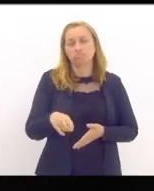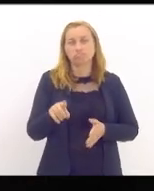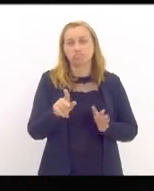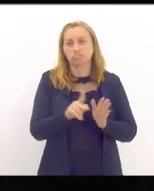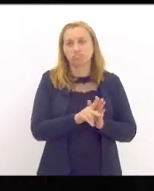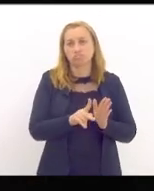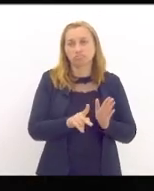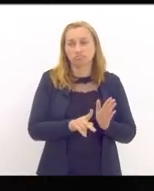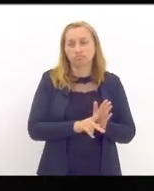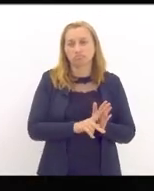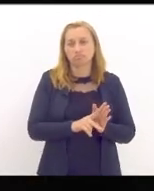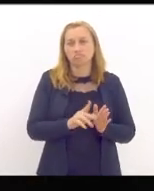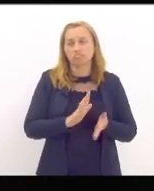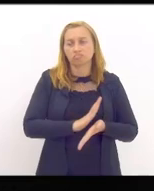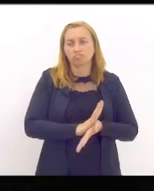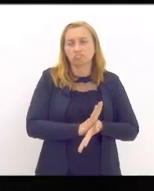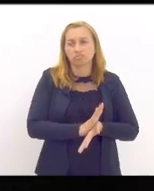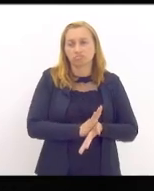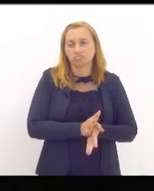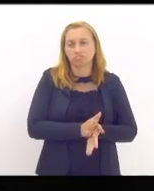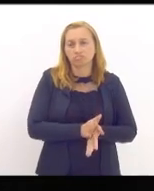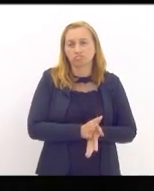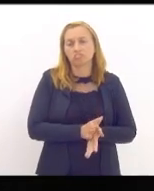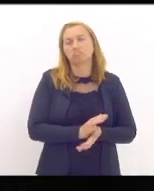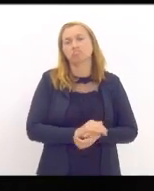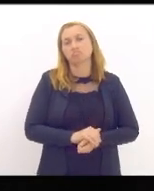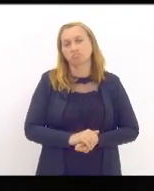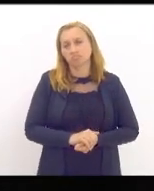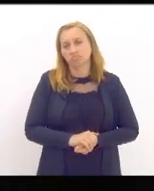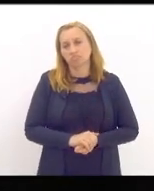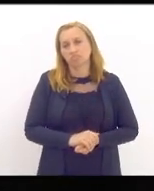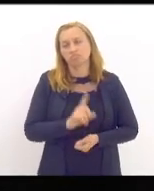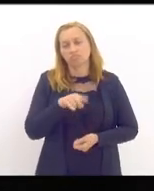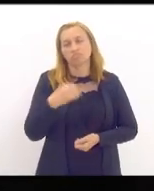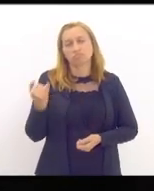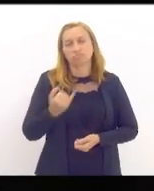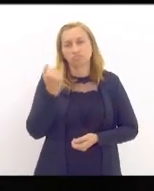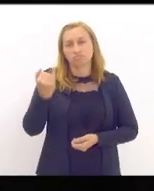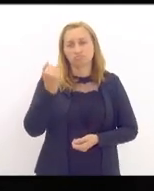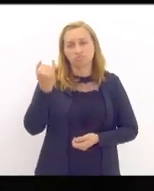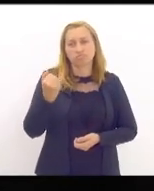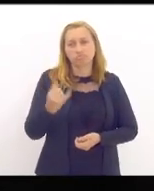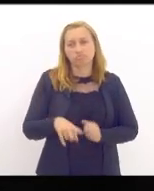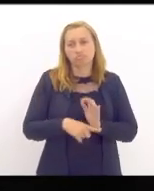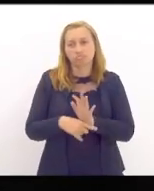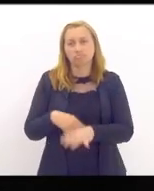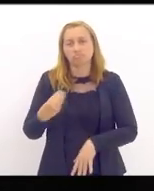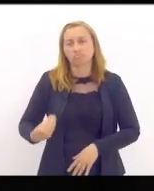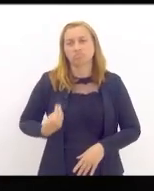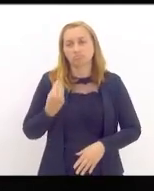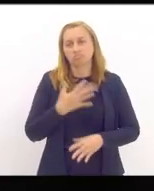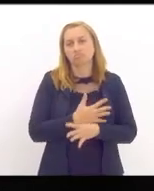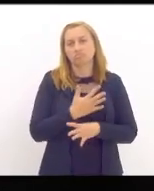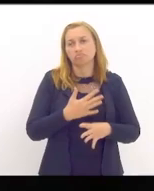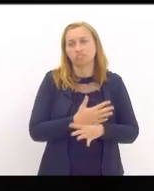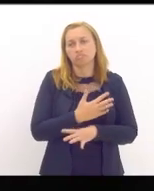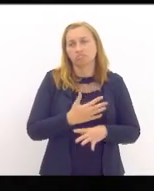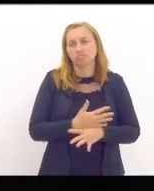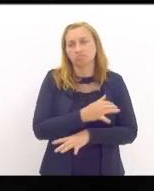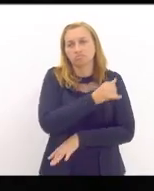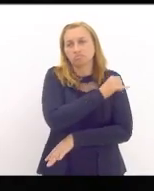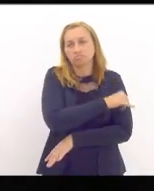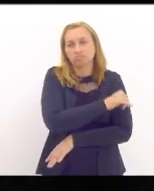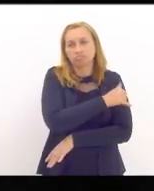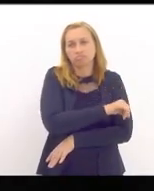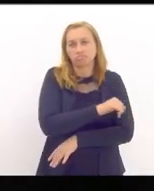porque ele de forma alguma atende aquilo que é muito importante na vida da cidade do Rio